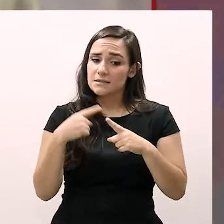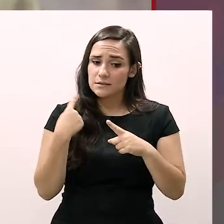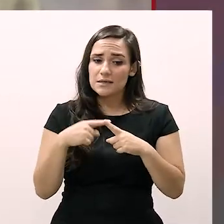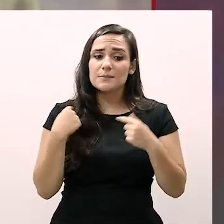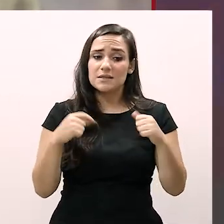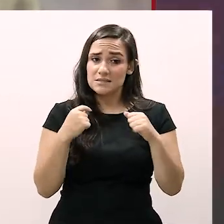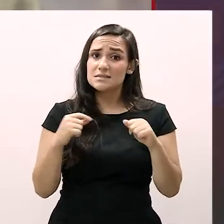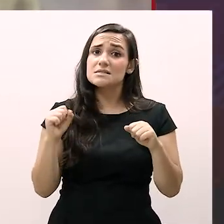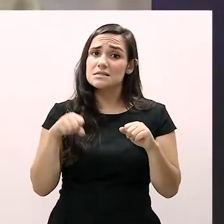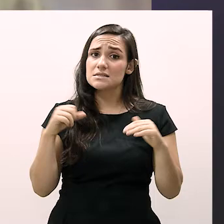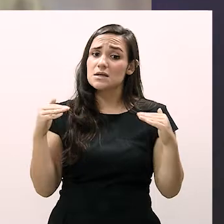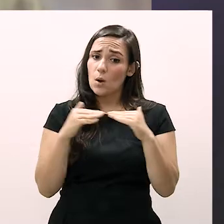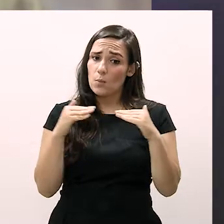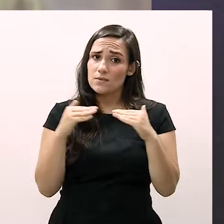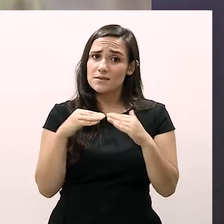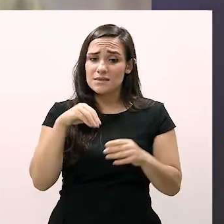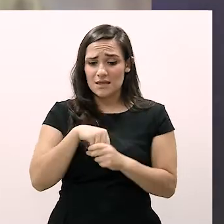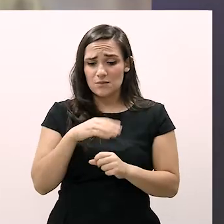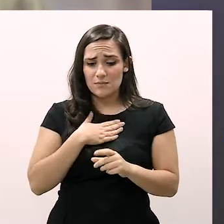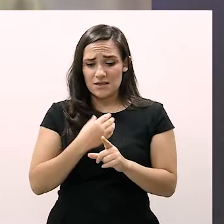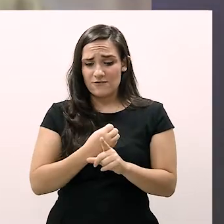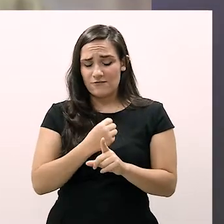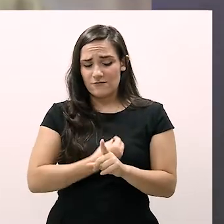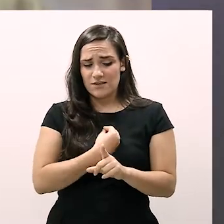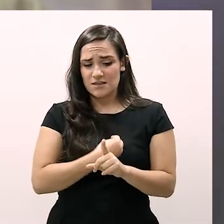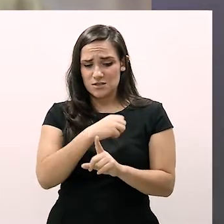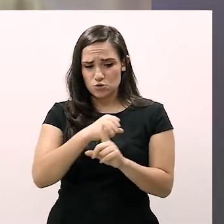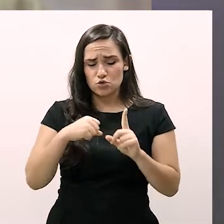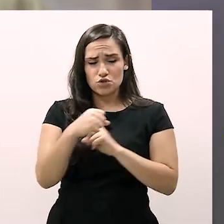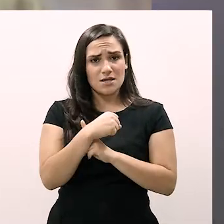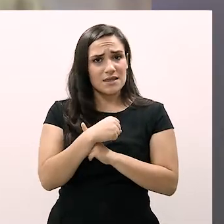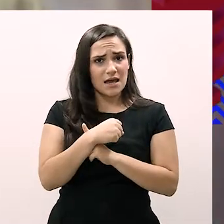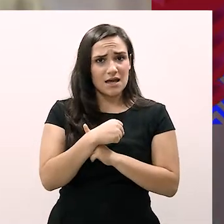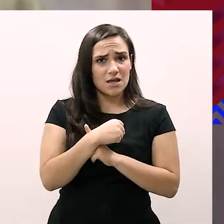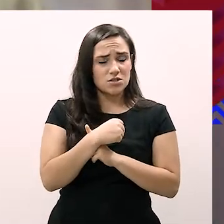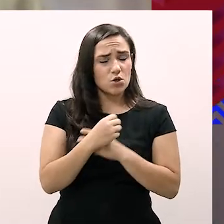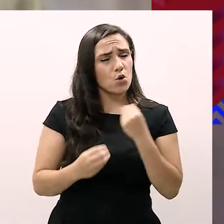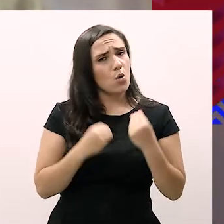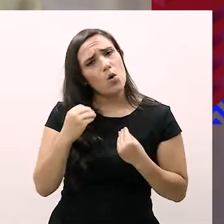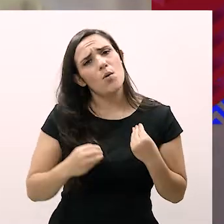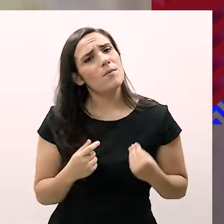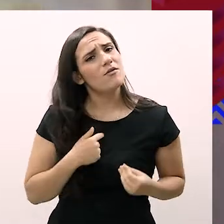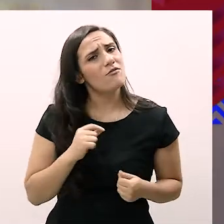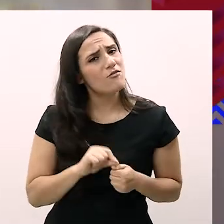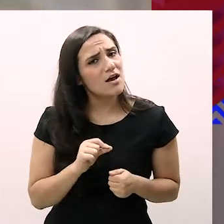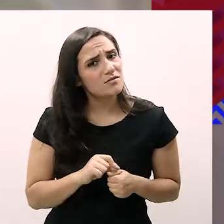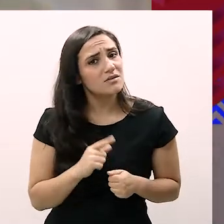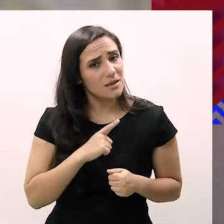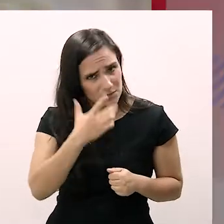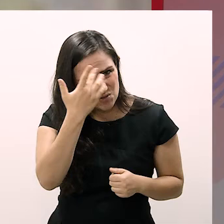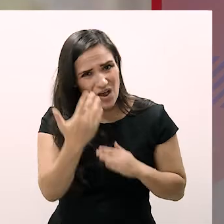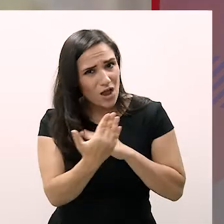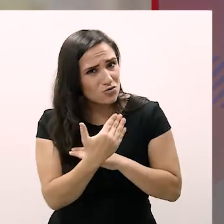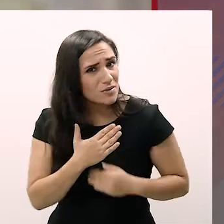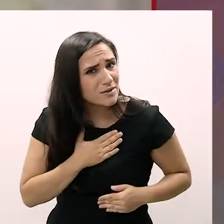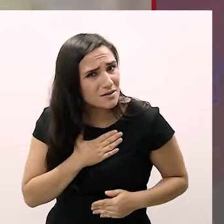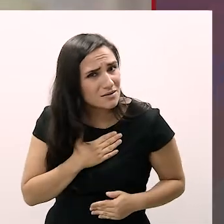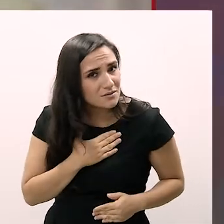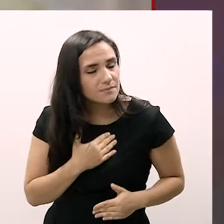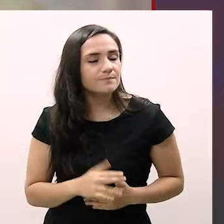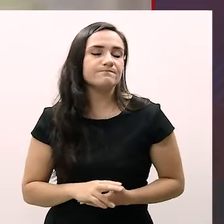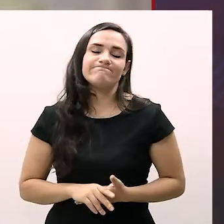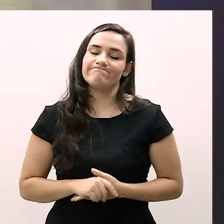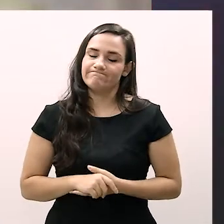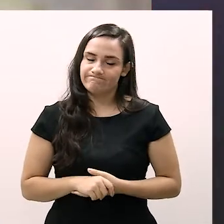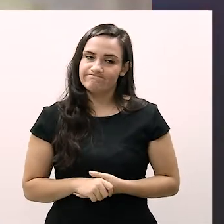esse paciente no seu círculo, né, no seu círculo mais próximo. É interessante